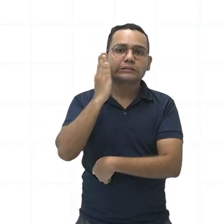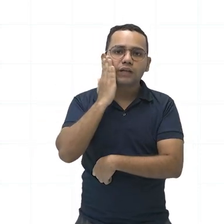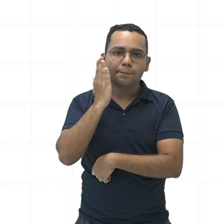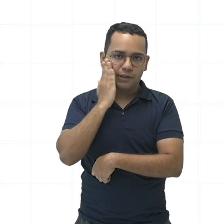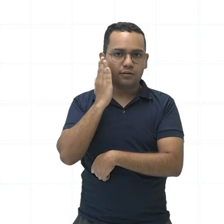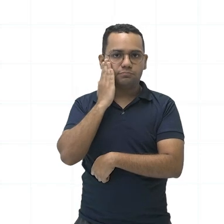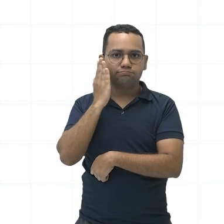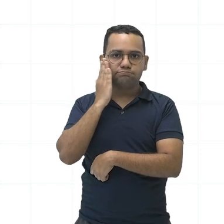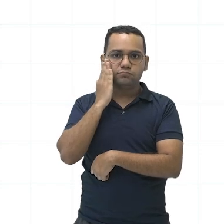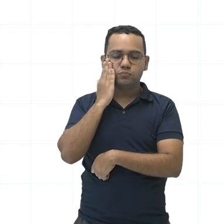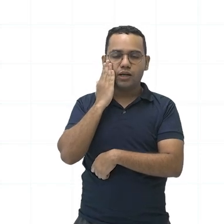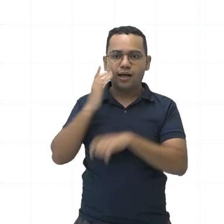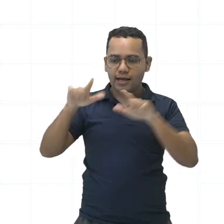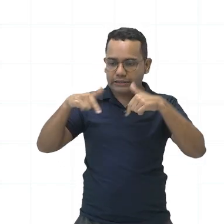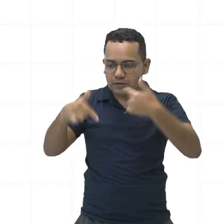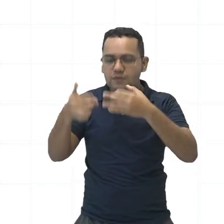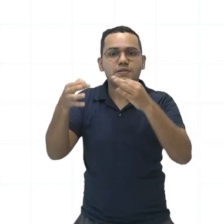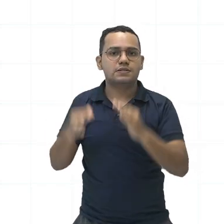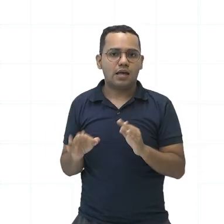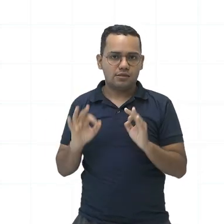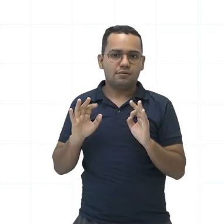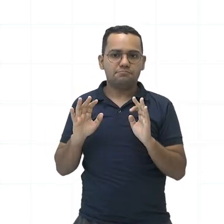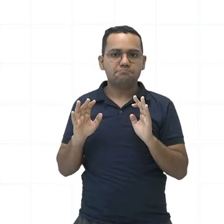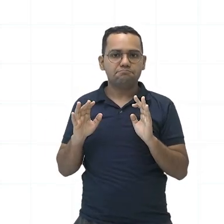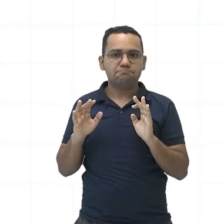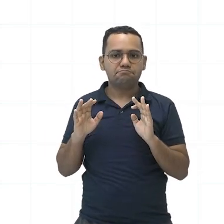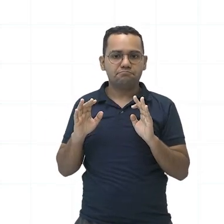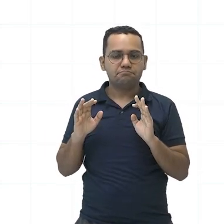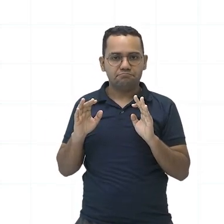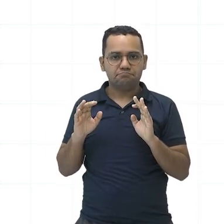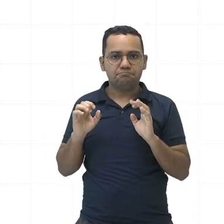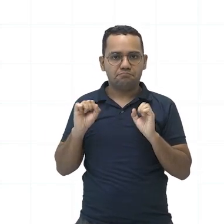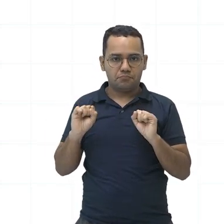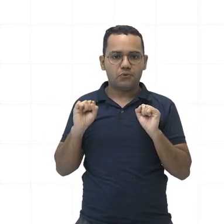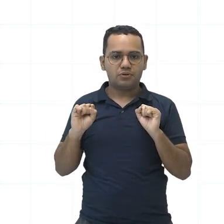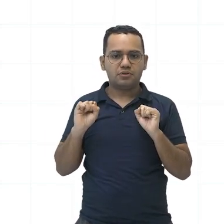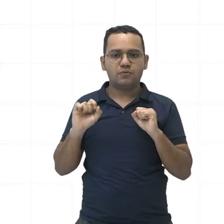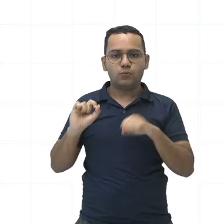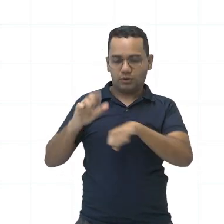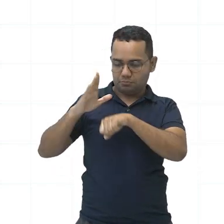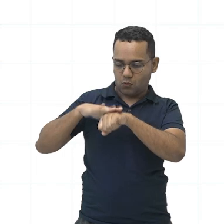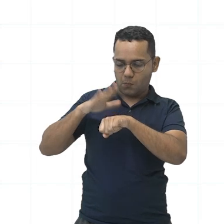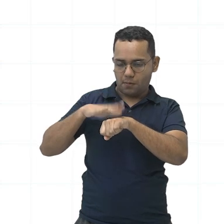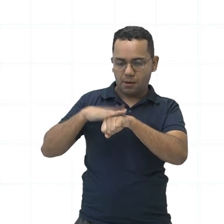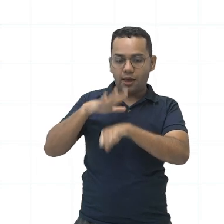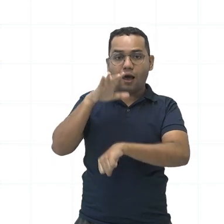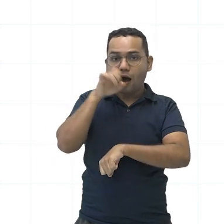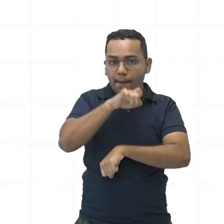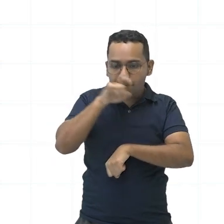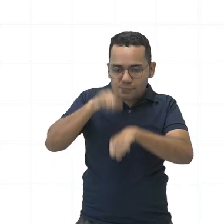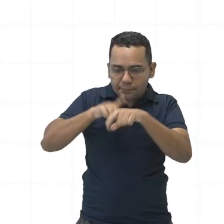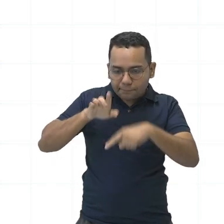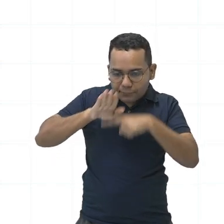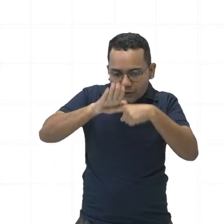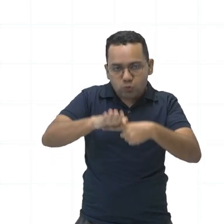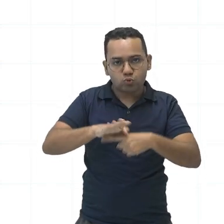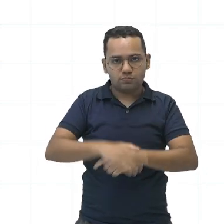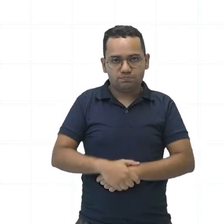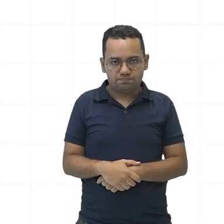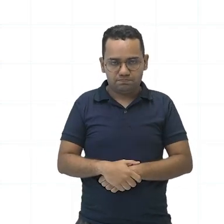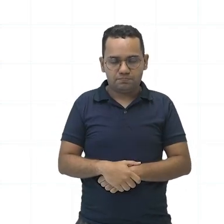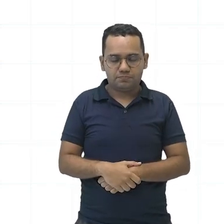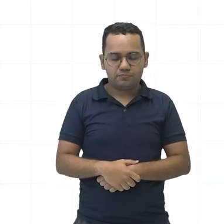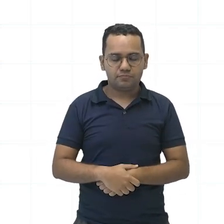o conhecimento para aquilo, mas ter também a autonomia para poder agir numa situação como essa.